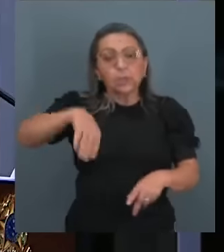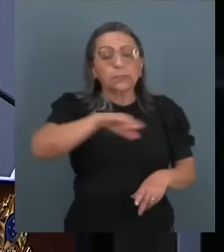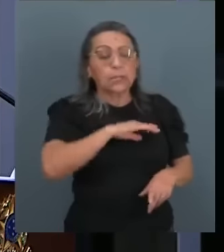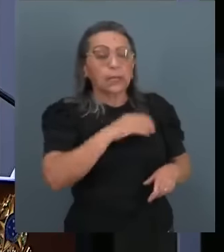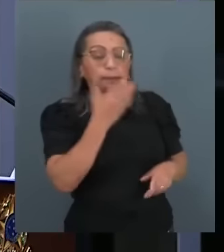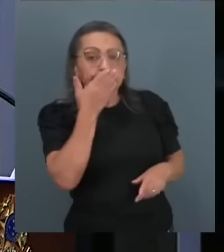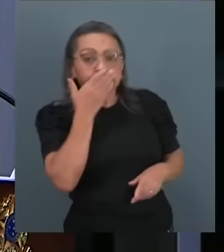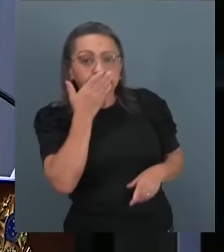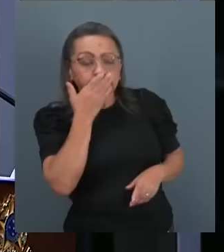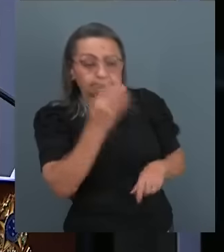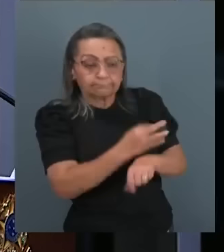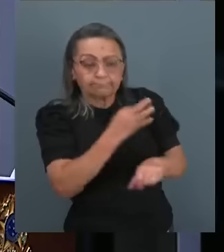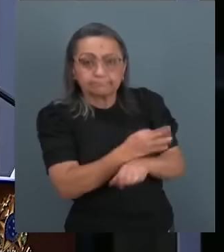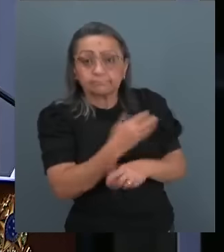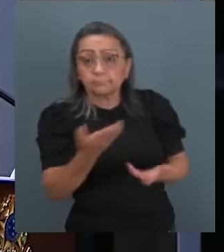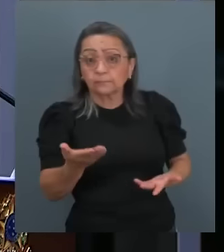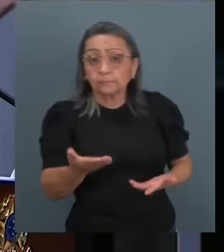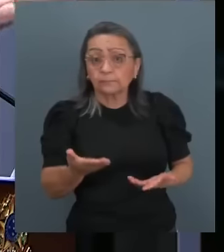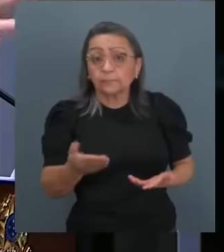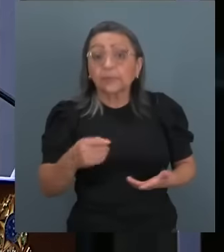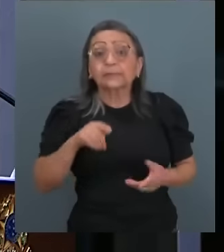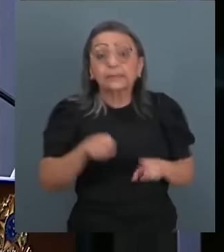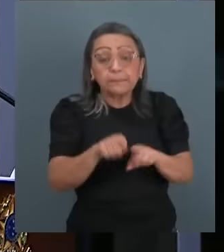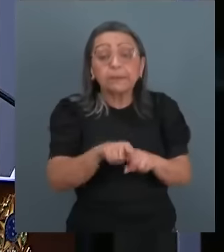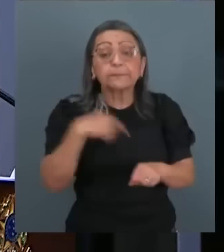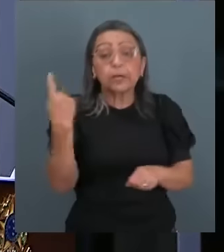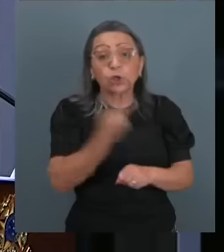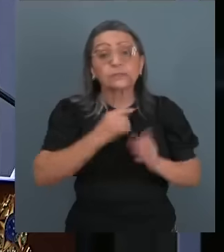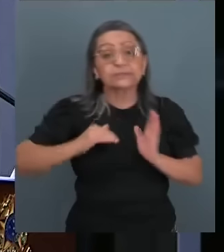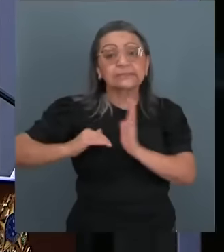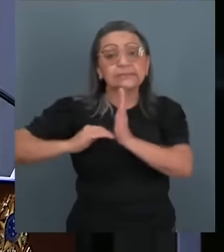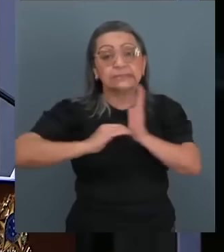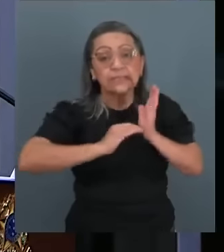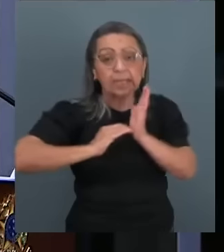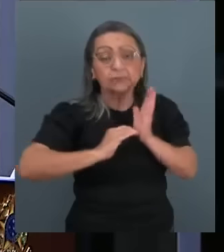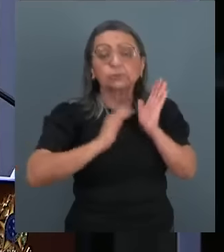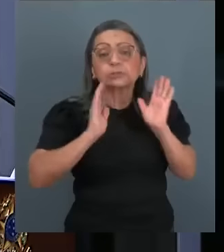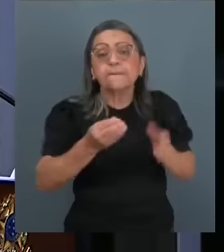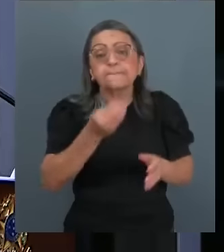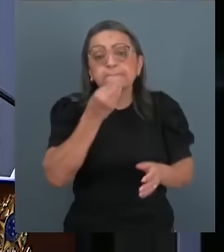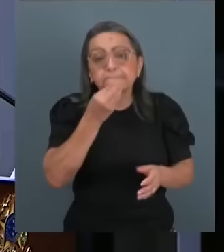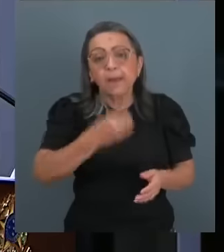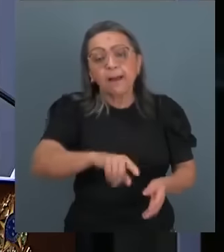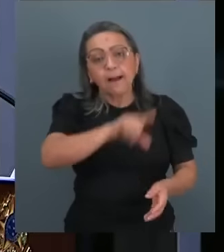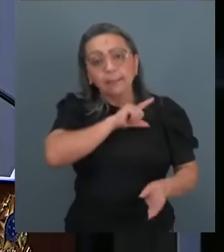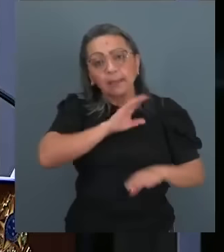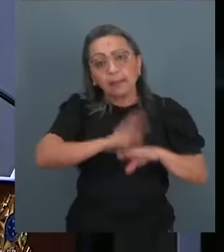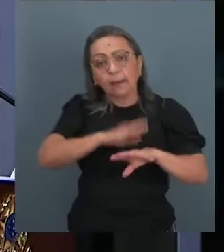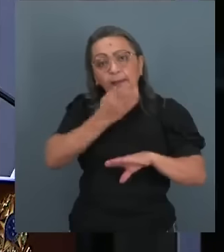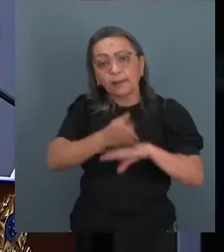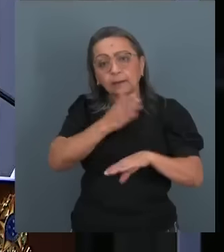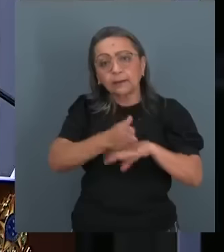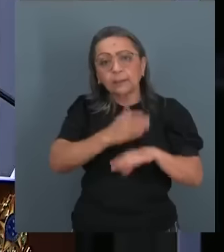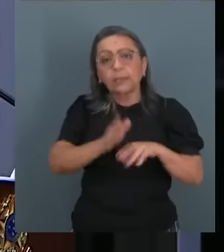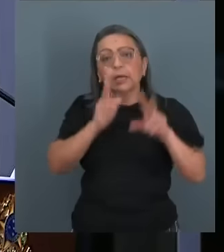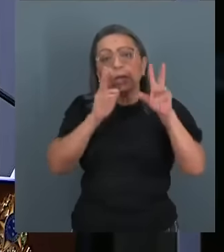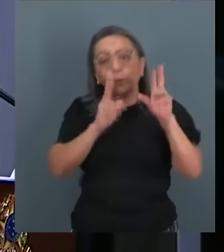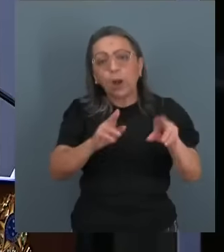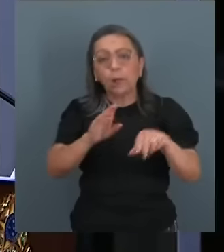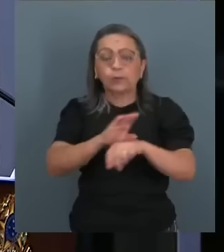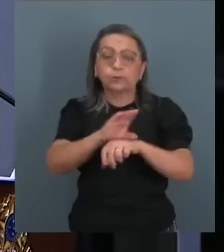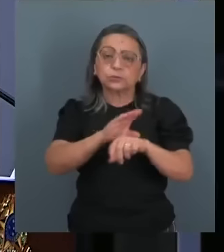disso, para esse Senado Federal que já deveria ter exercido, segundo a